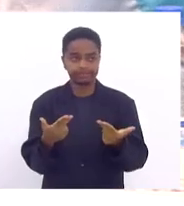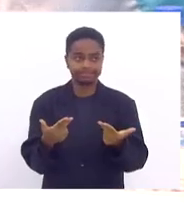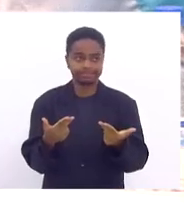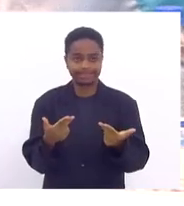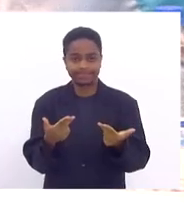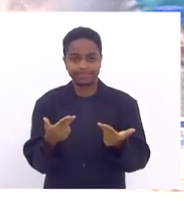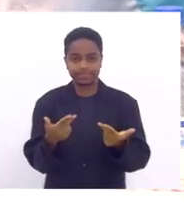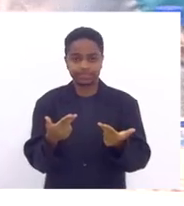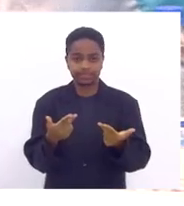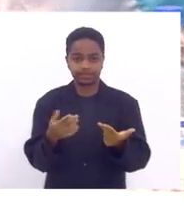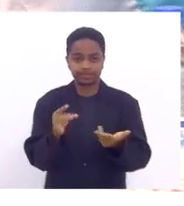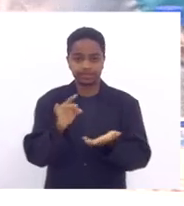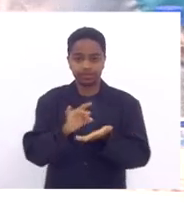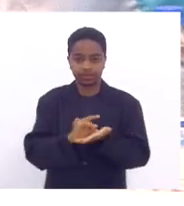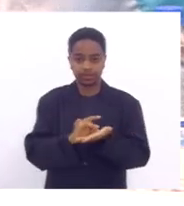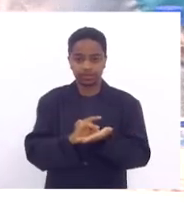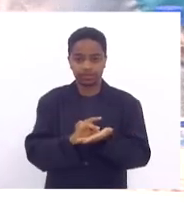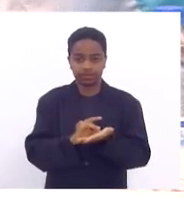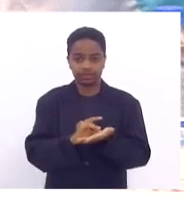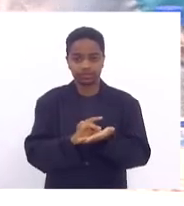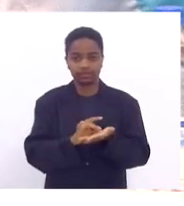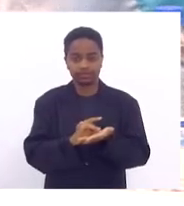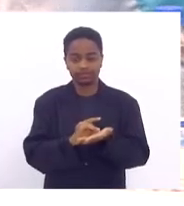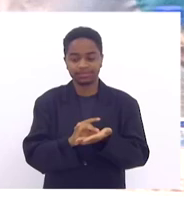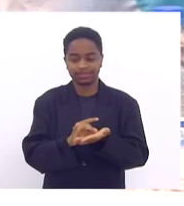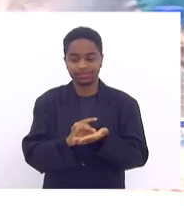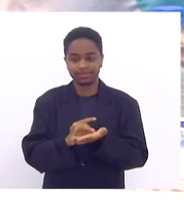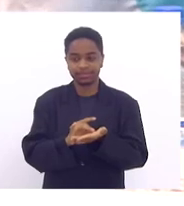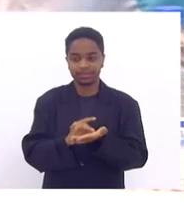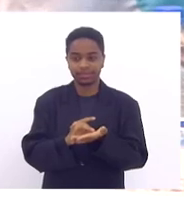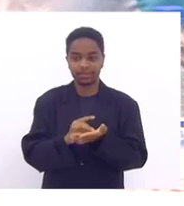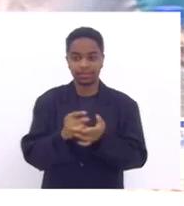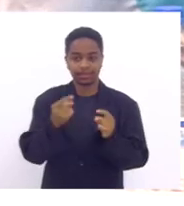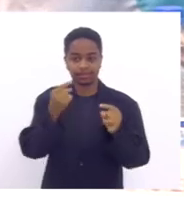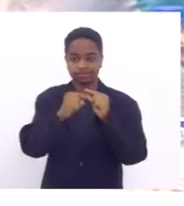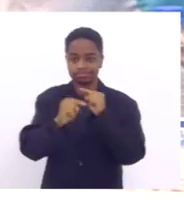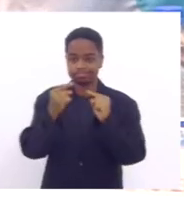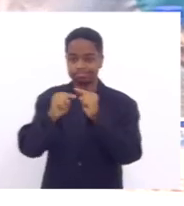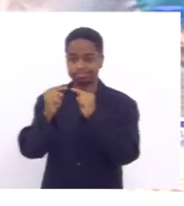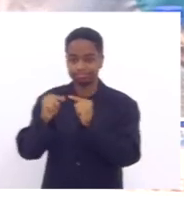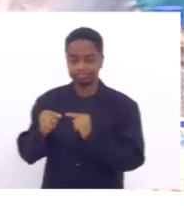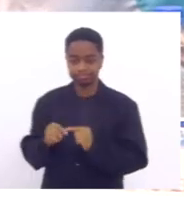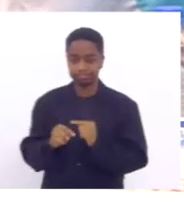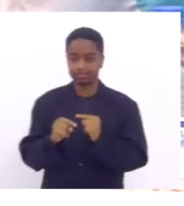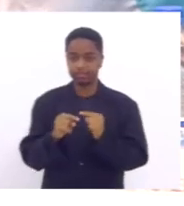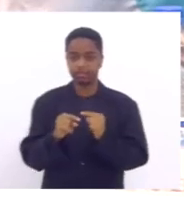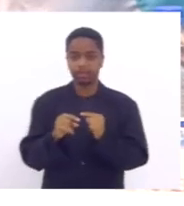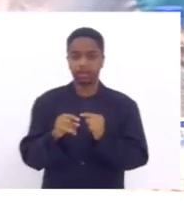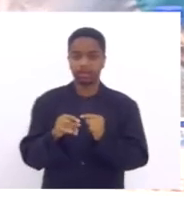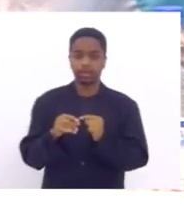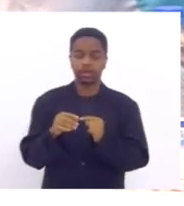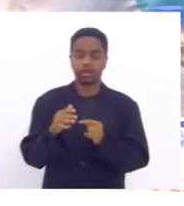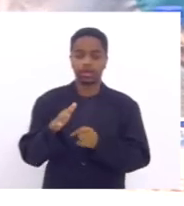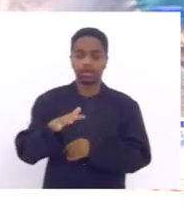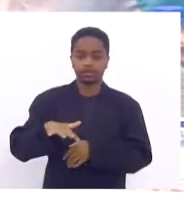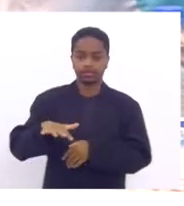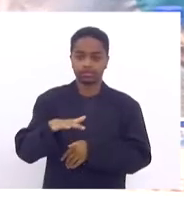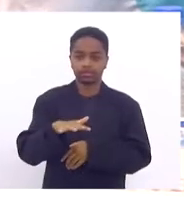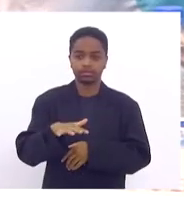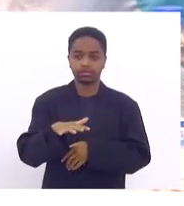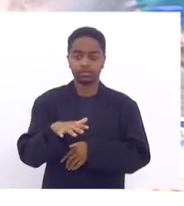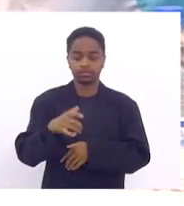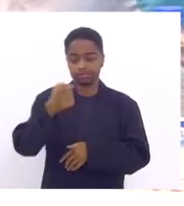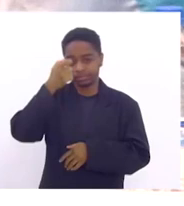não não necessariamente vão se concordar e que não teriam tanta compatibilidade com o princípio com a noção da